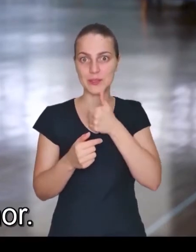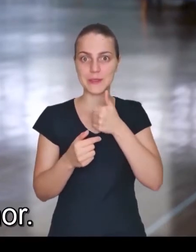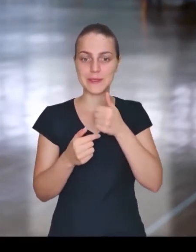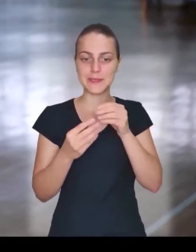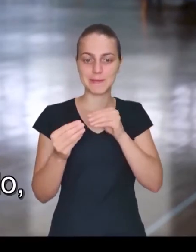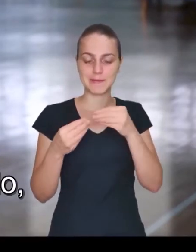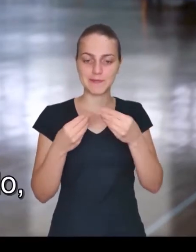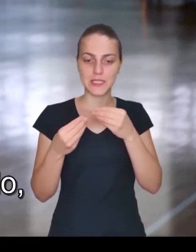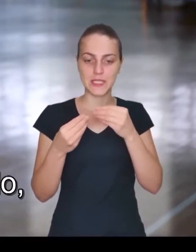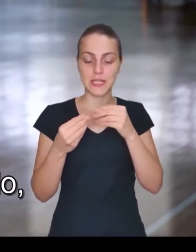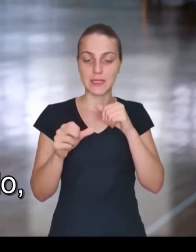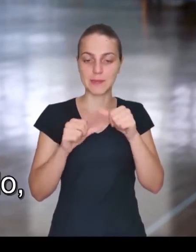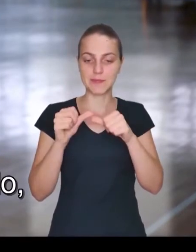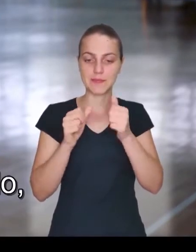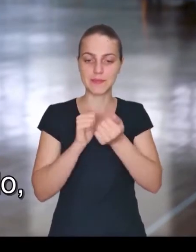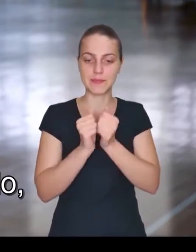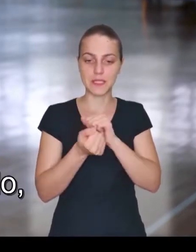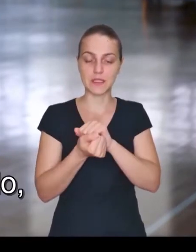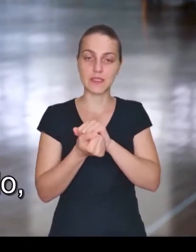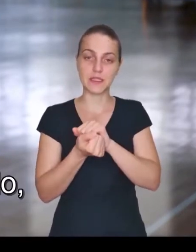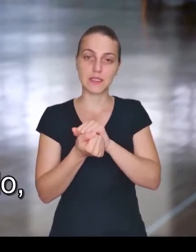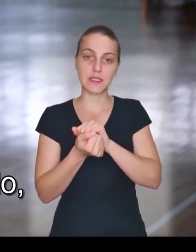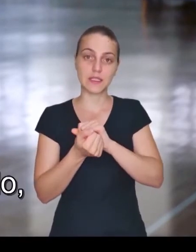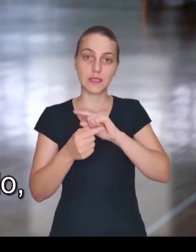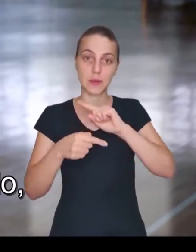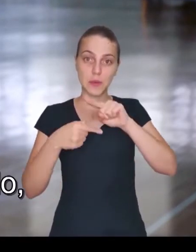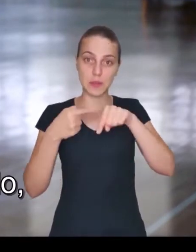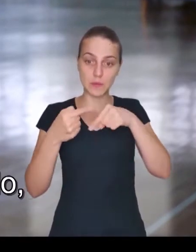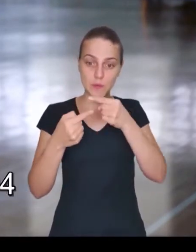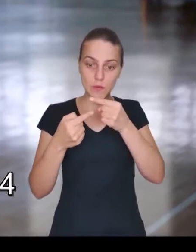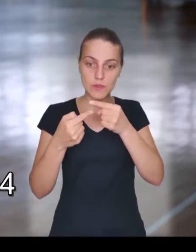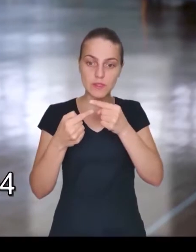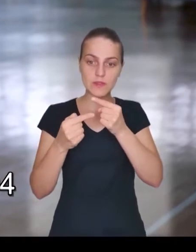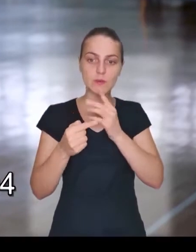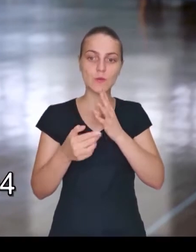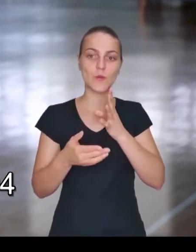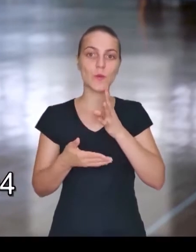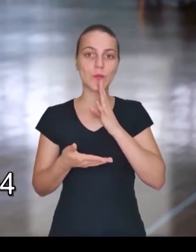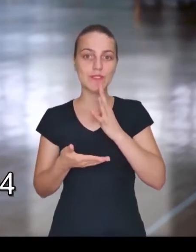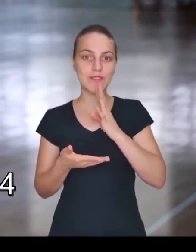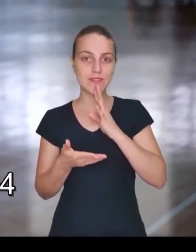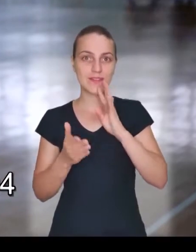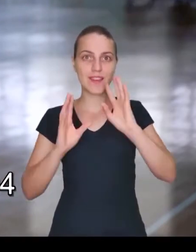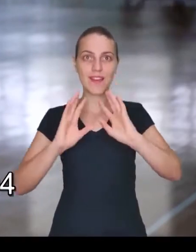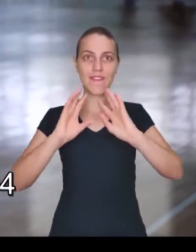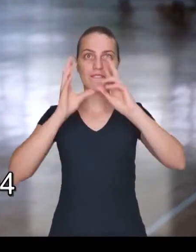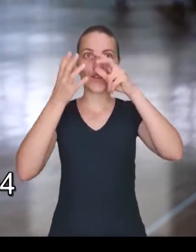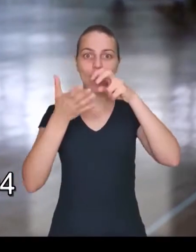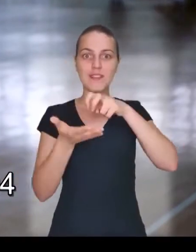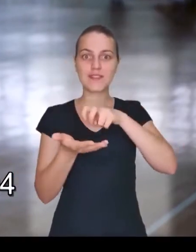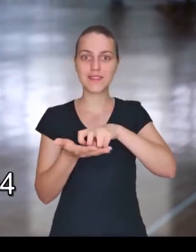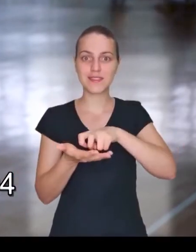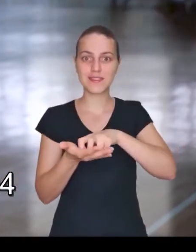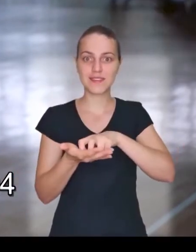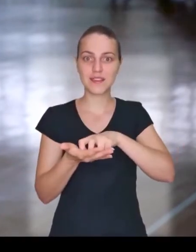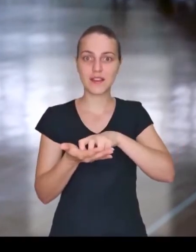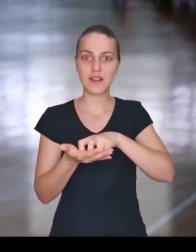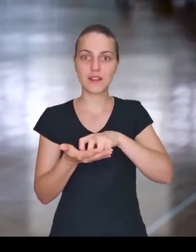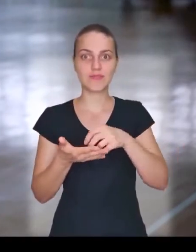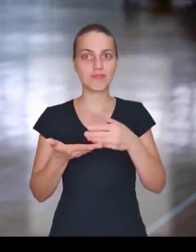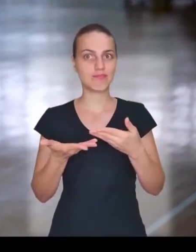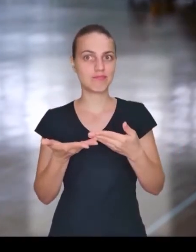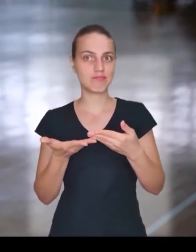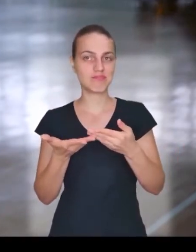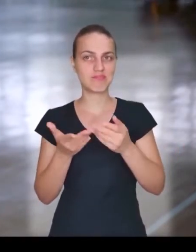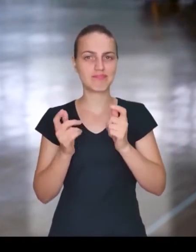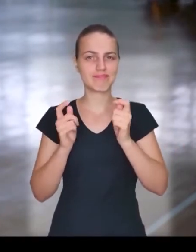melhor. Aí até que eu conheci o vôlei sentado em 2004, final de 2004, meados de 2004. Conheci o vôlei sentado. Aí eu